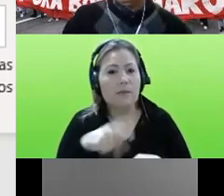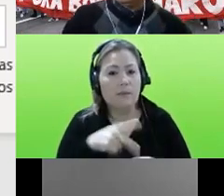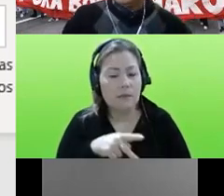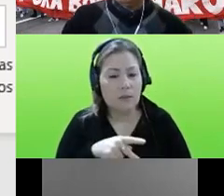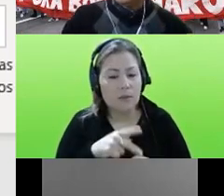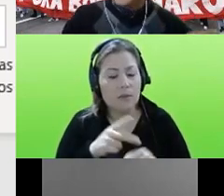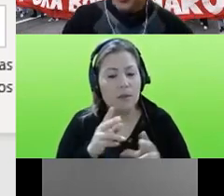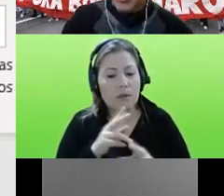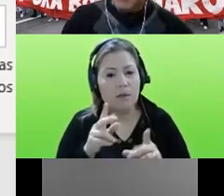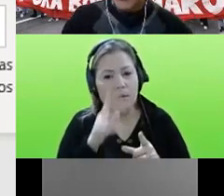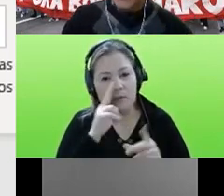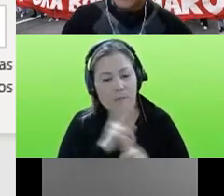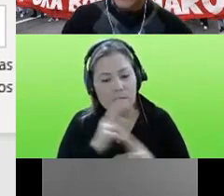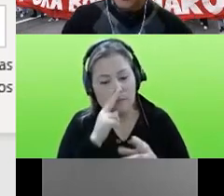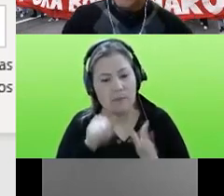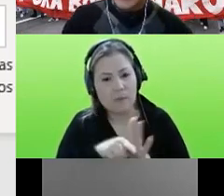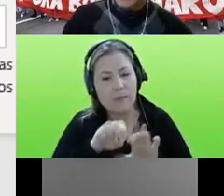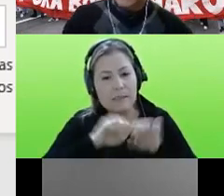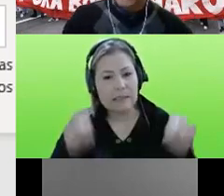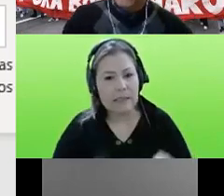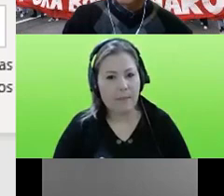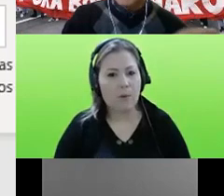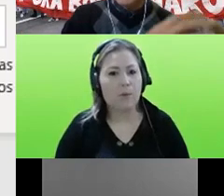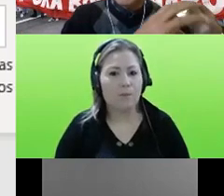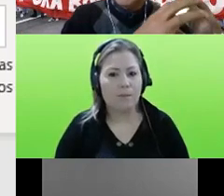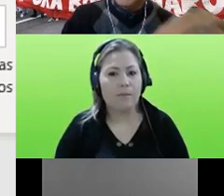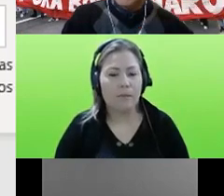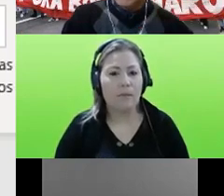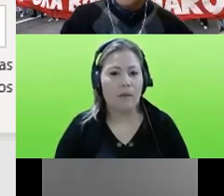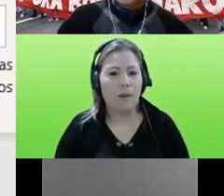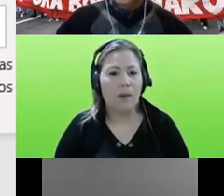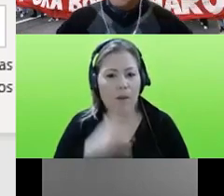de vista sistêmico, não é? Como Niklas Luhmann fala de